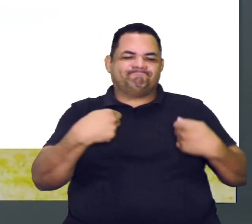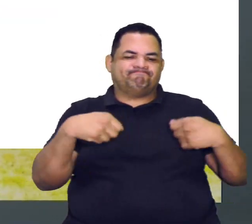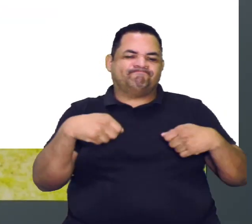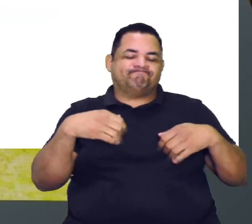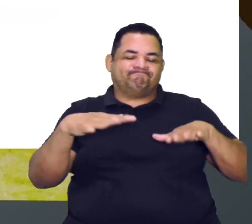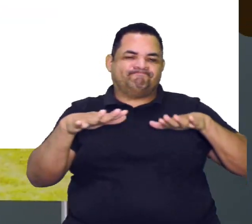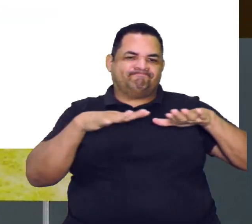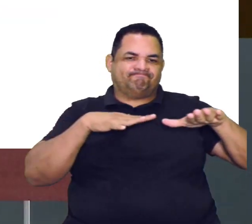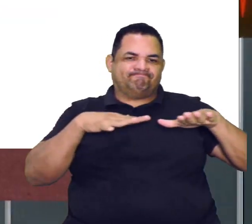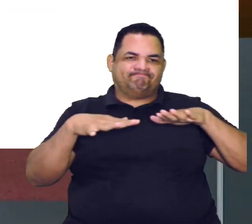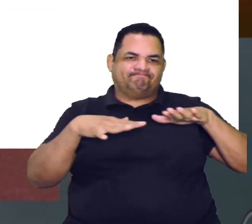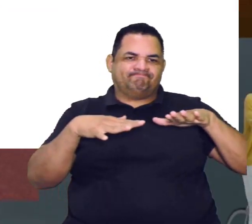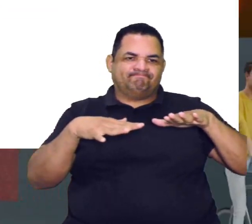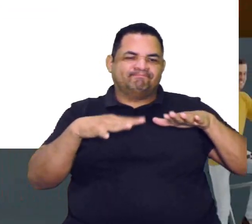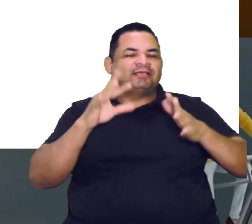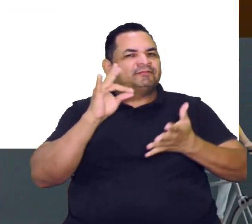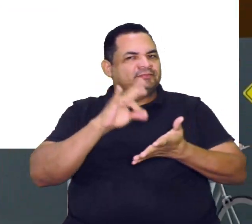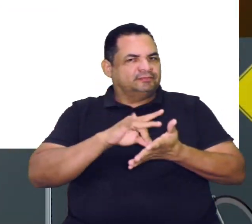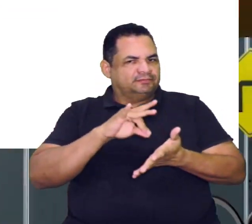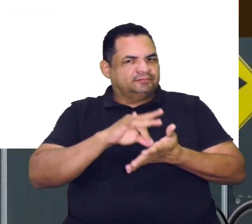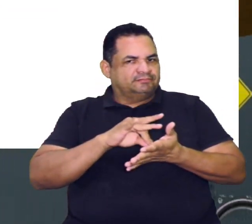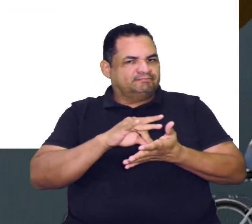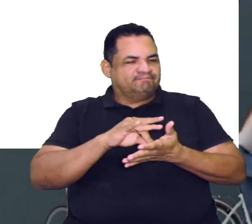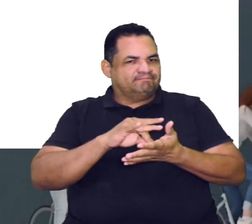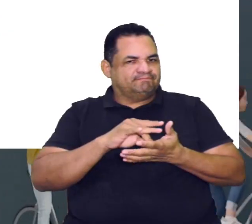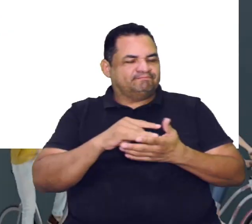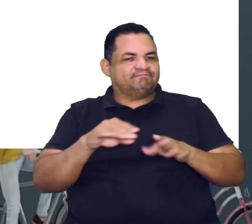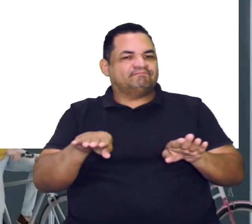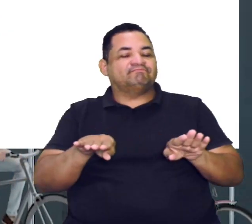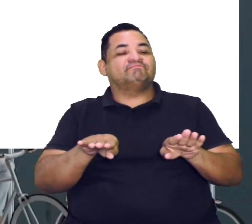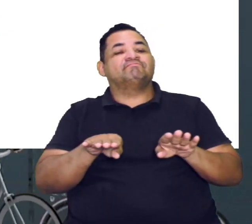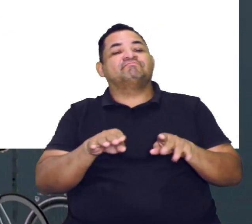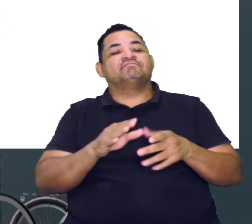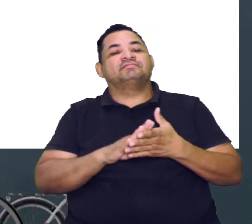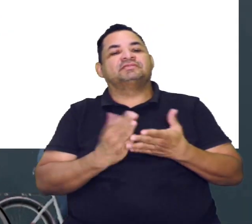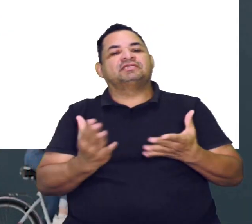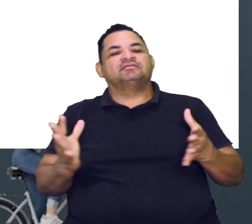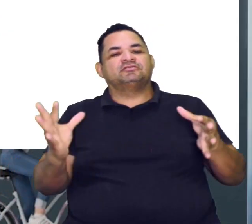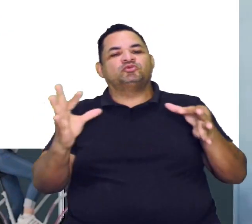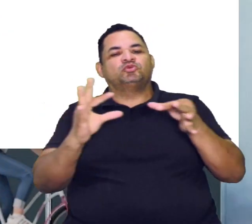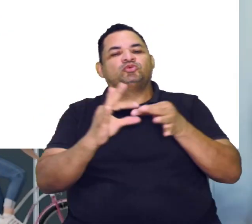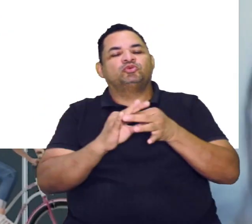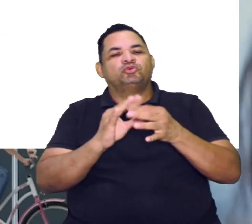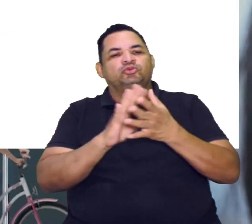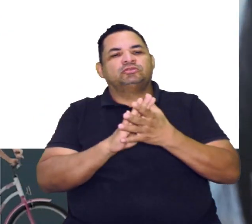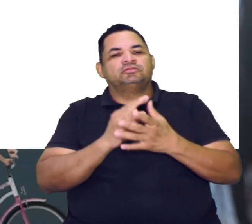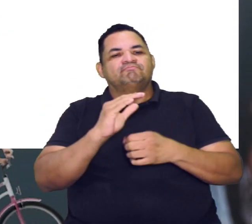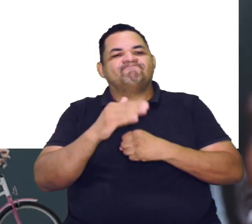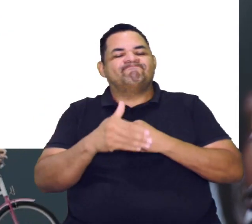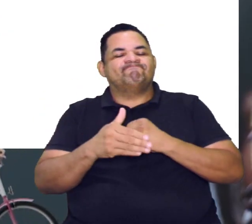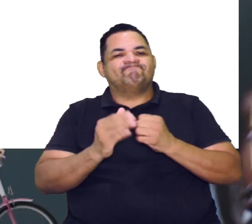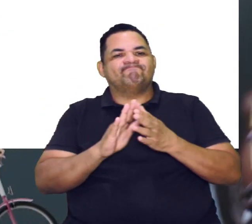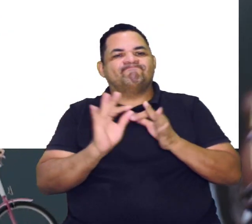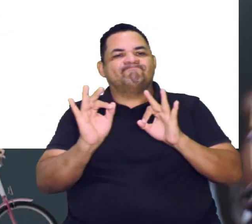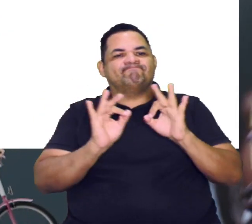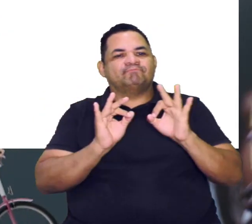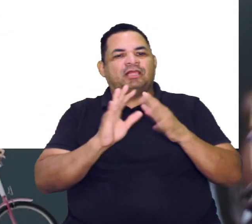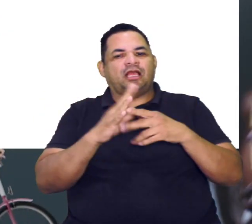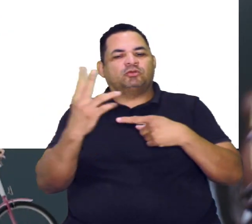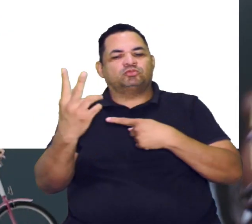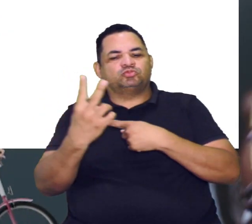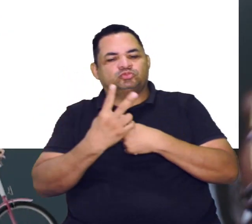precisa de movimento. Não é isso, gente? Isso também faz parte desse contexto aí sustentável, desse contexto aí